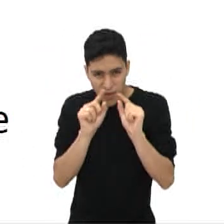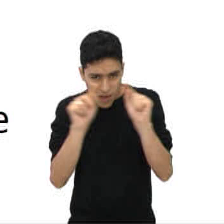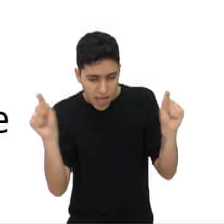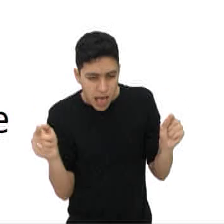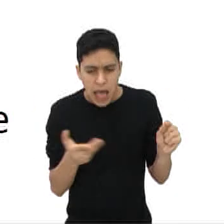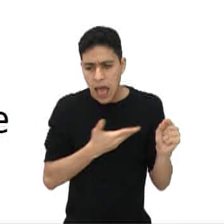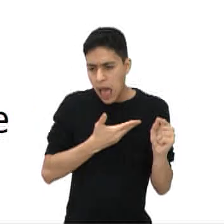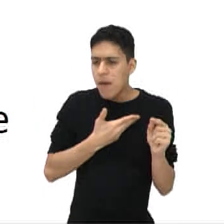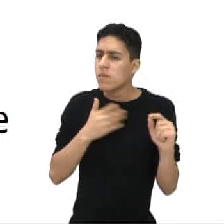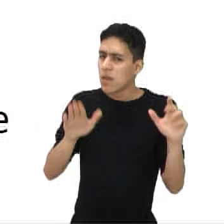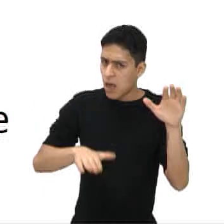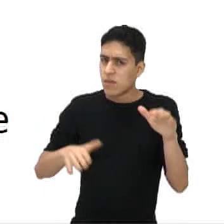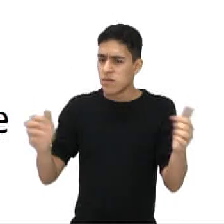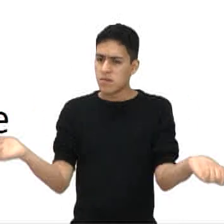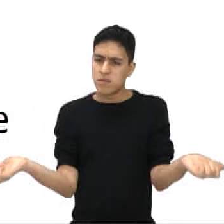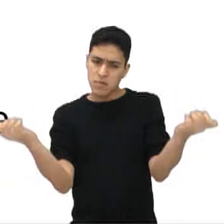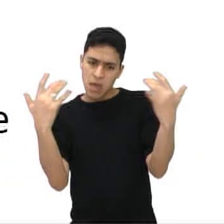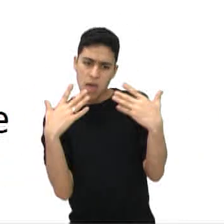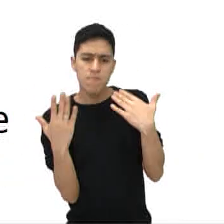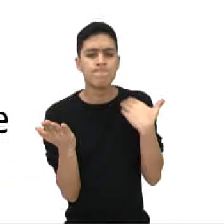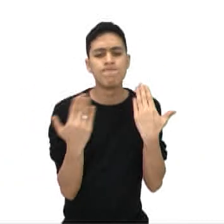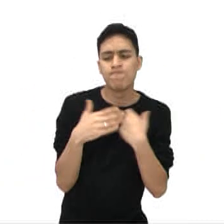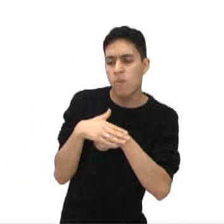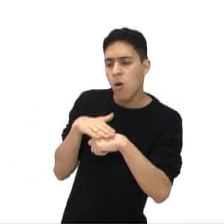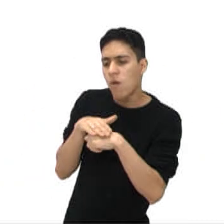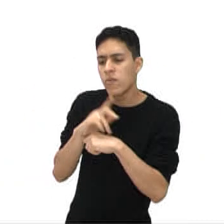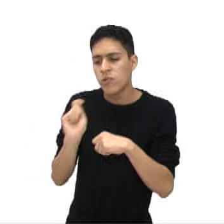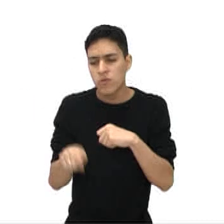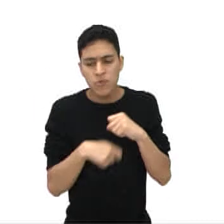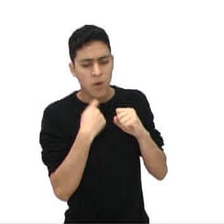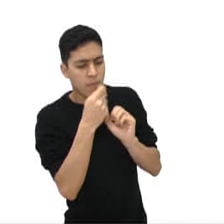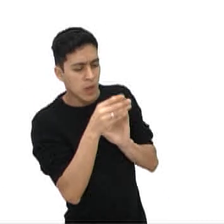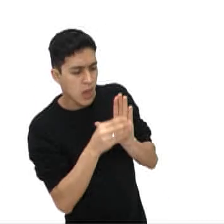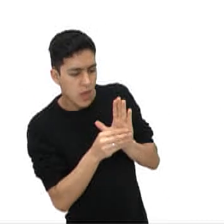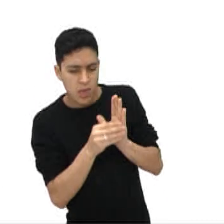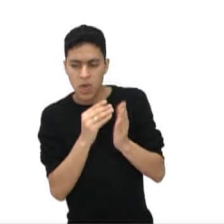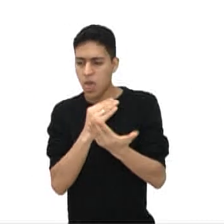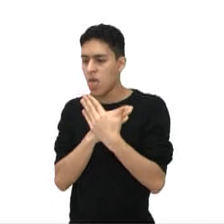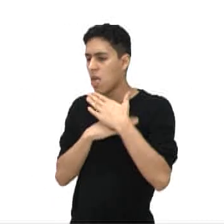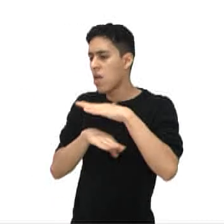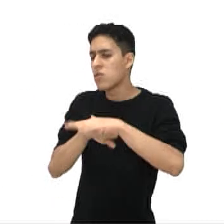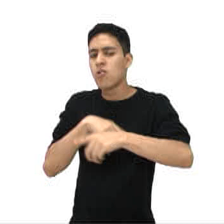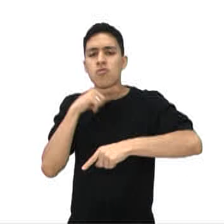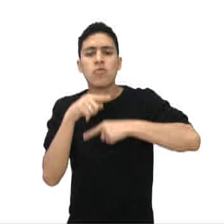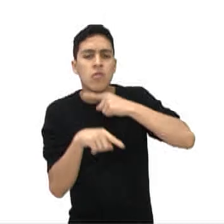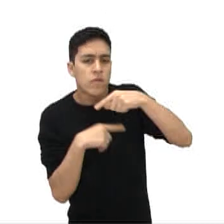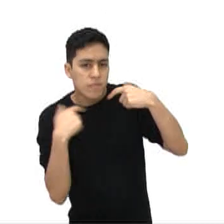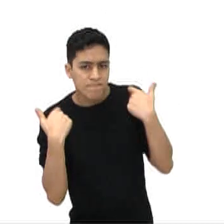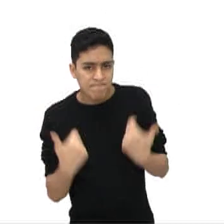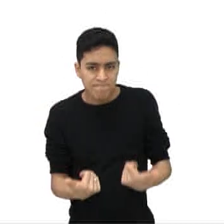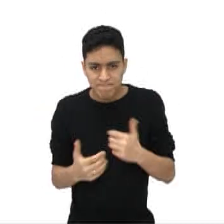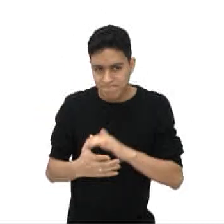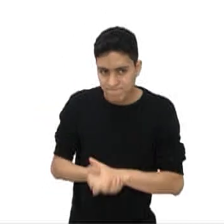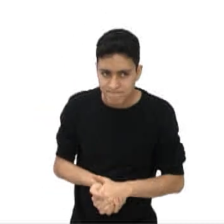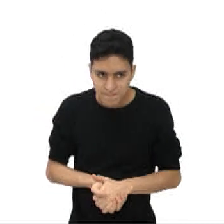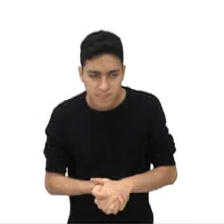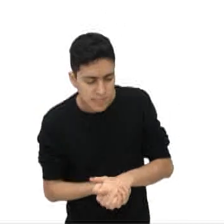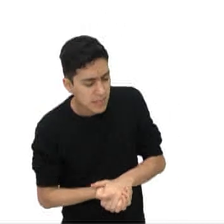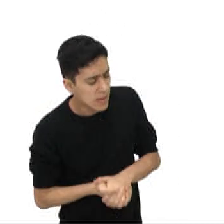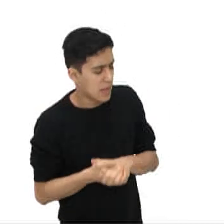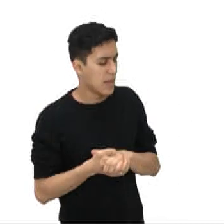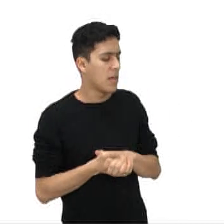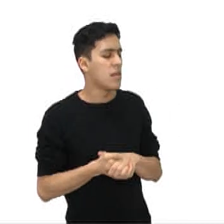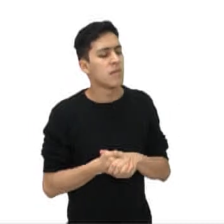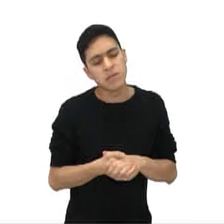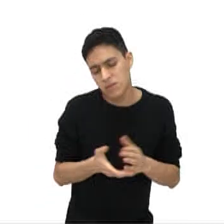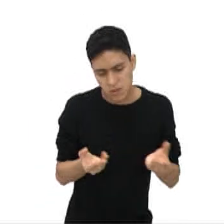em quando se reúnem para discutir sobre a matéria e ajudar em alguma dúvida específica. D. Para